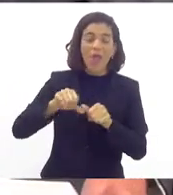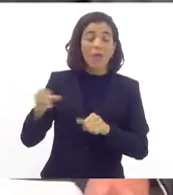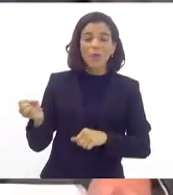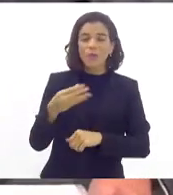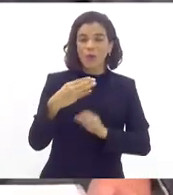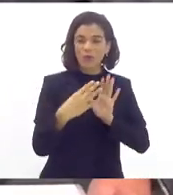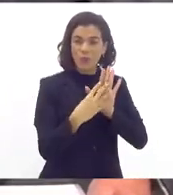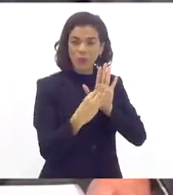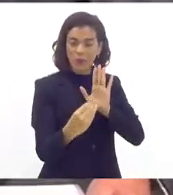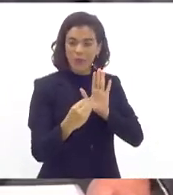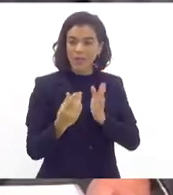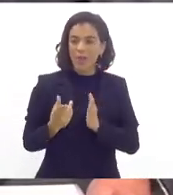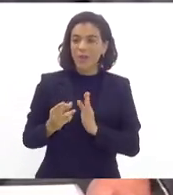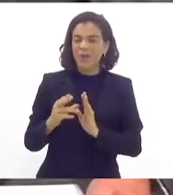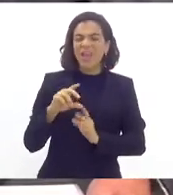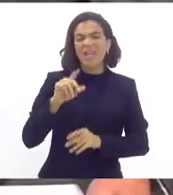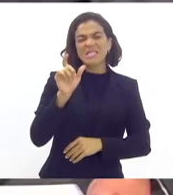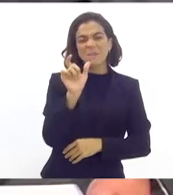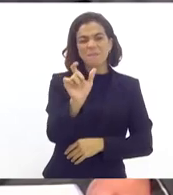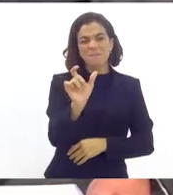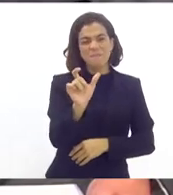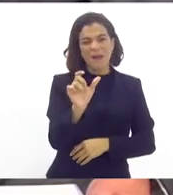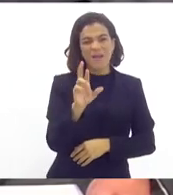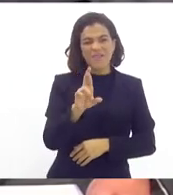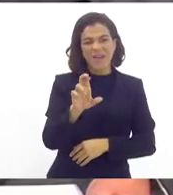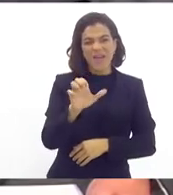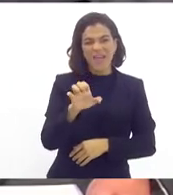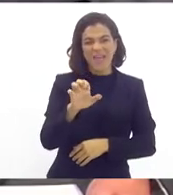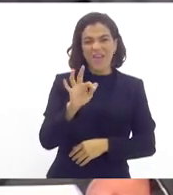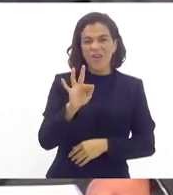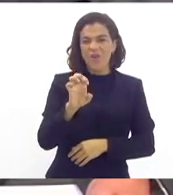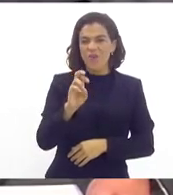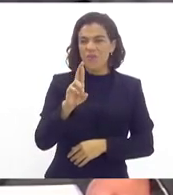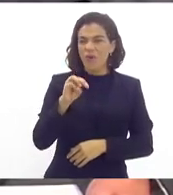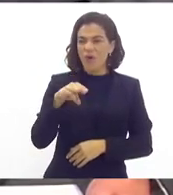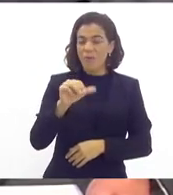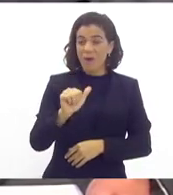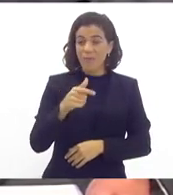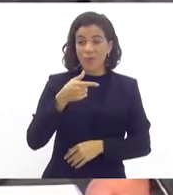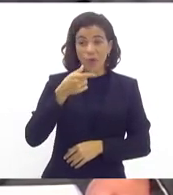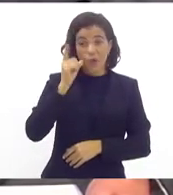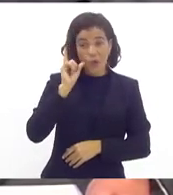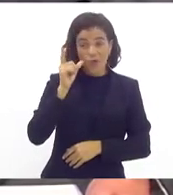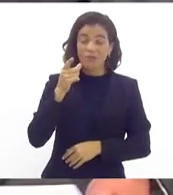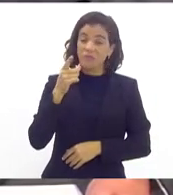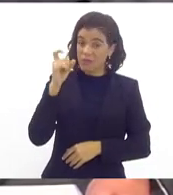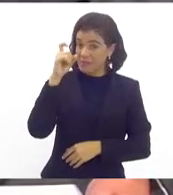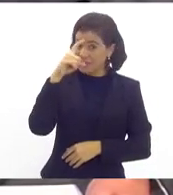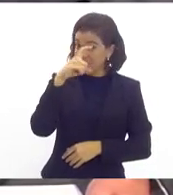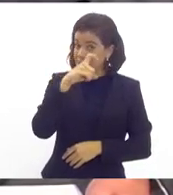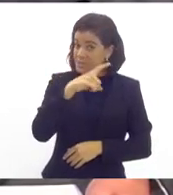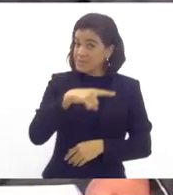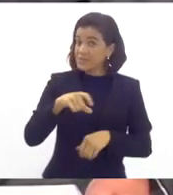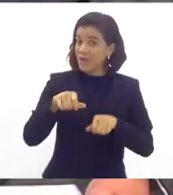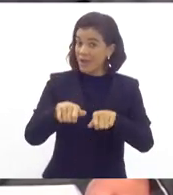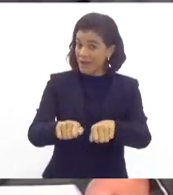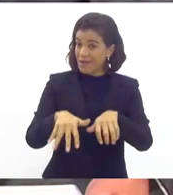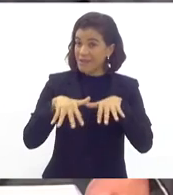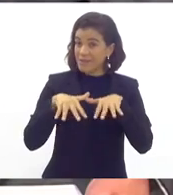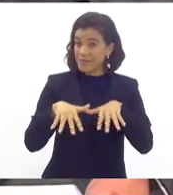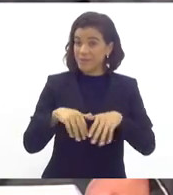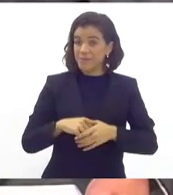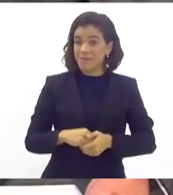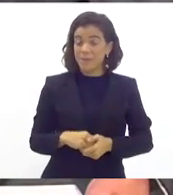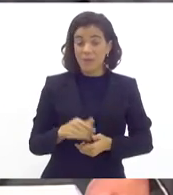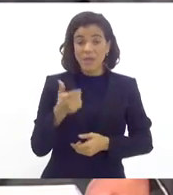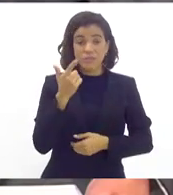Sim, esse nome reforma é ruim. Hoje inicio meu dia bem depois de uma noite muito difícil aqui no parlamento. É, ontem.